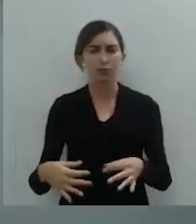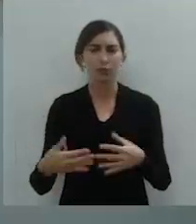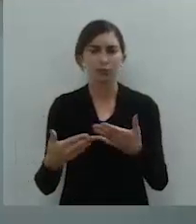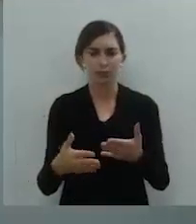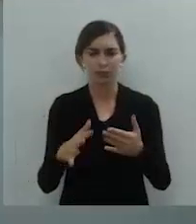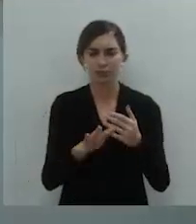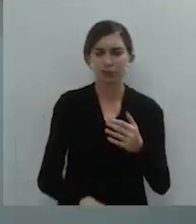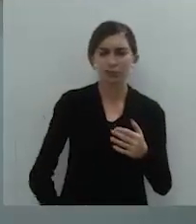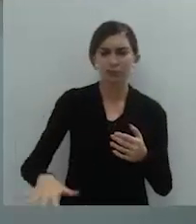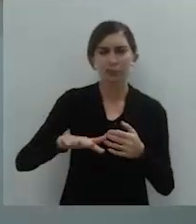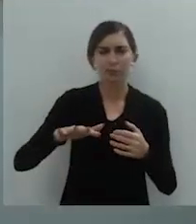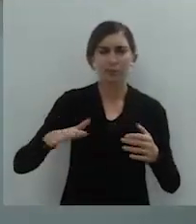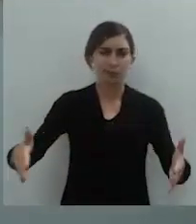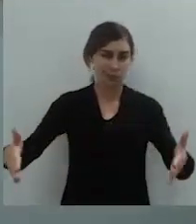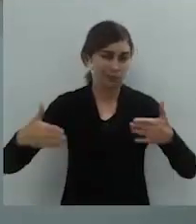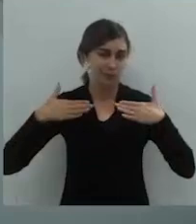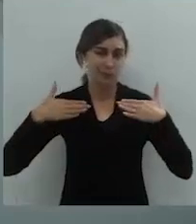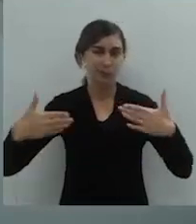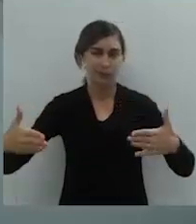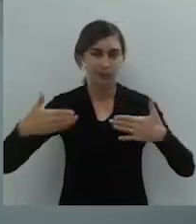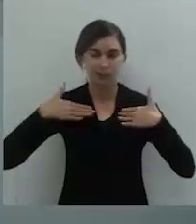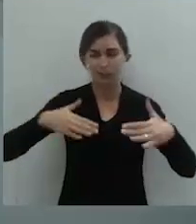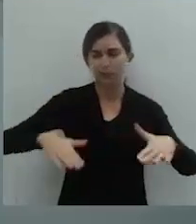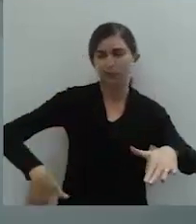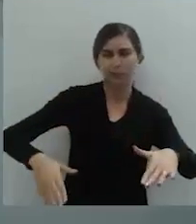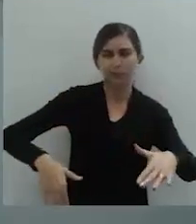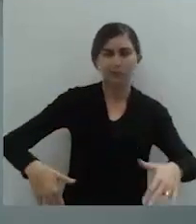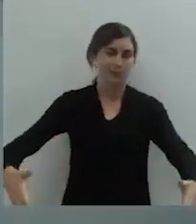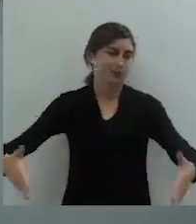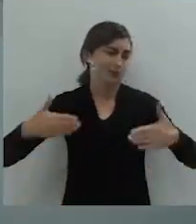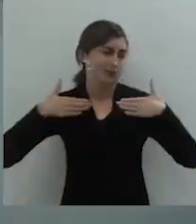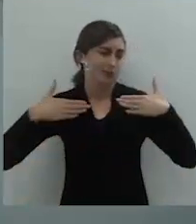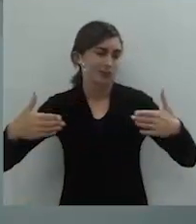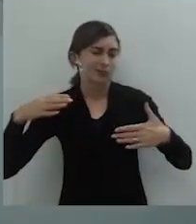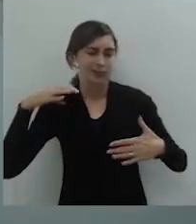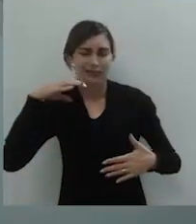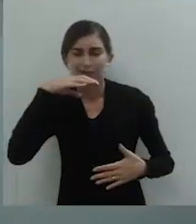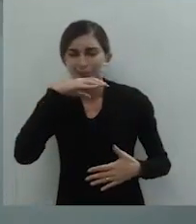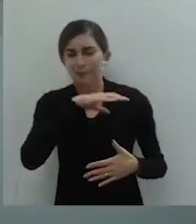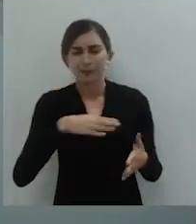justamente numa área tropical, numa área de calor.